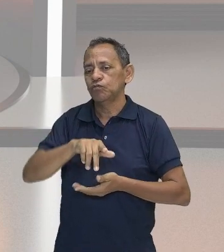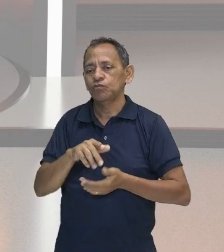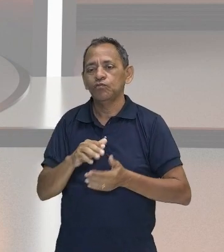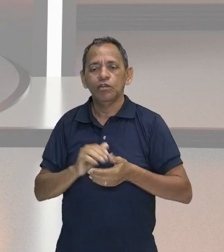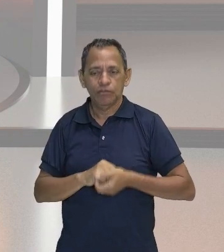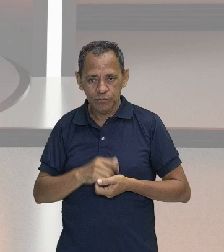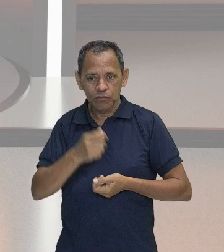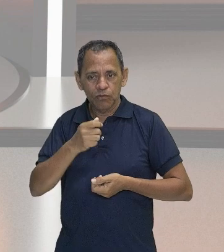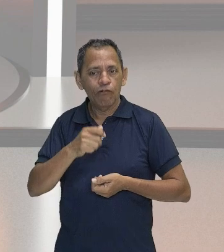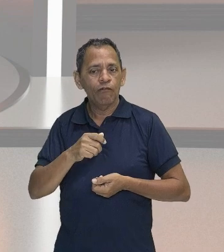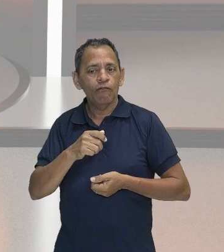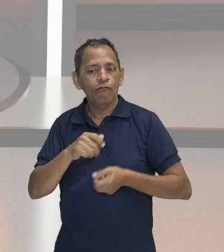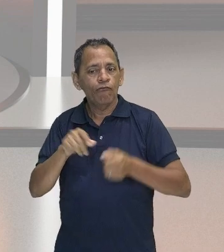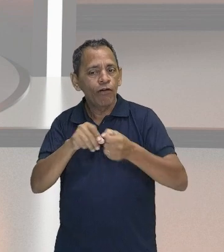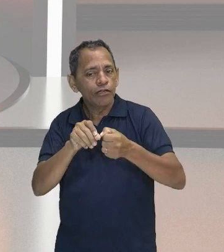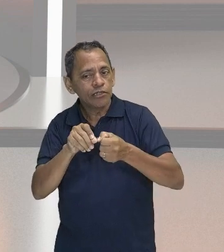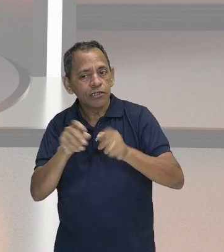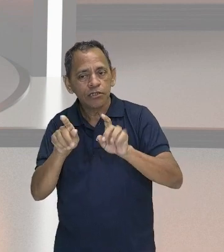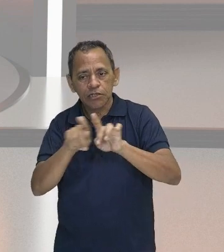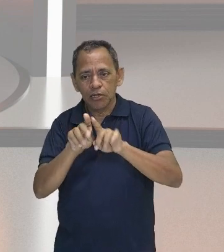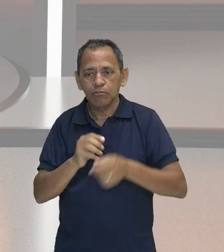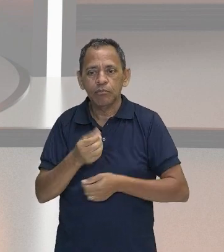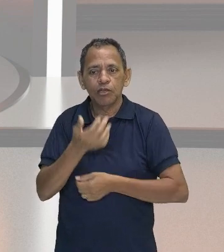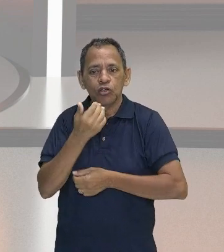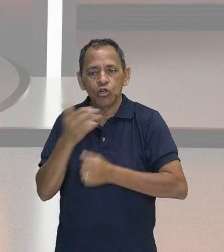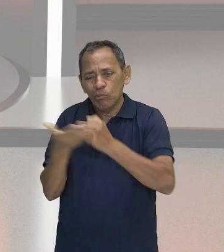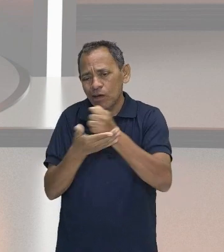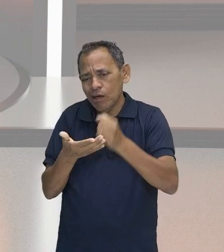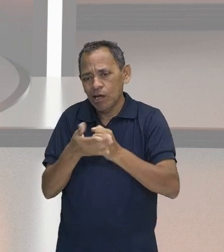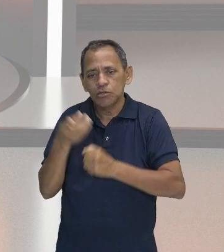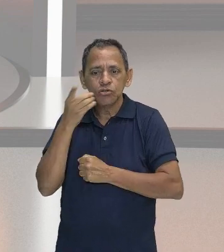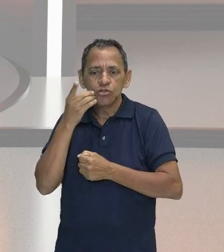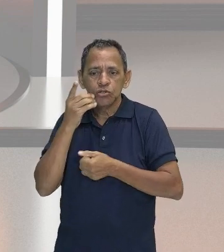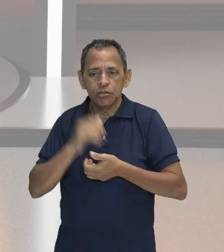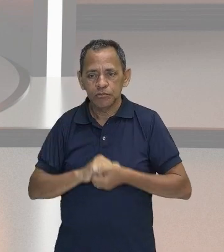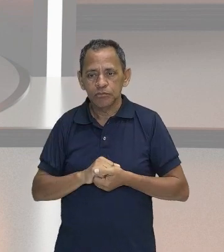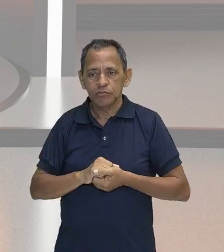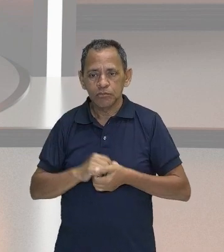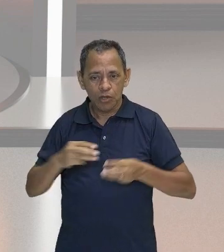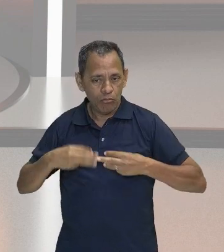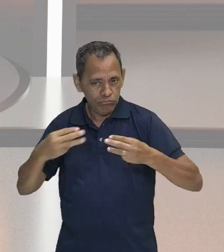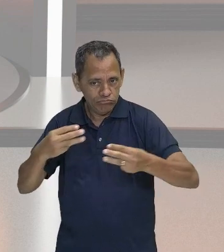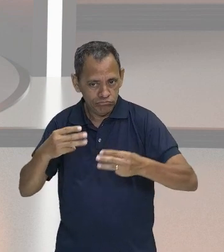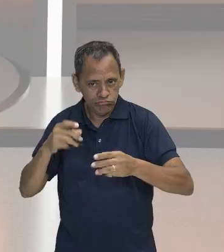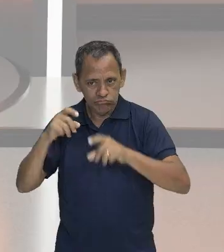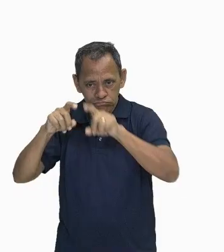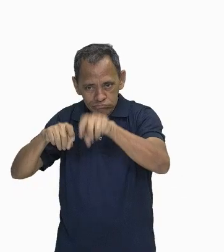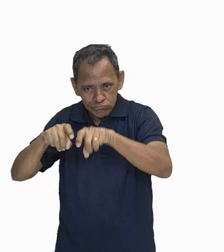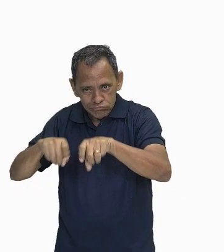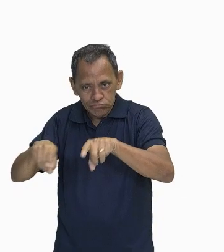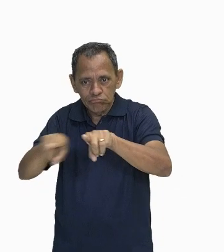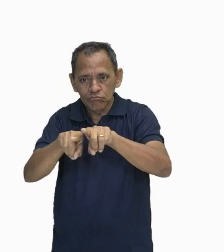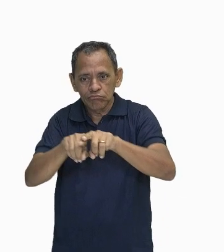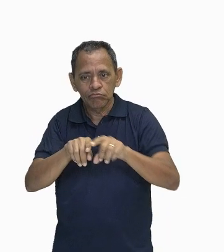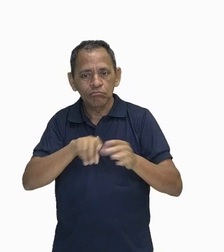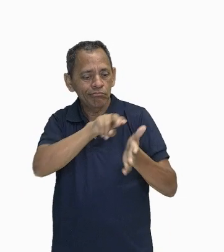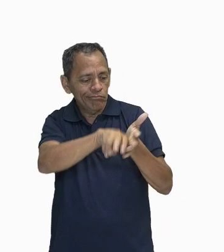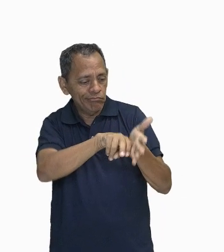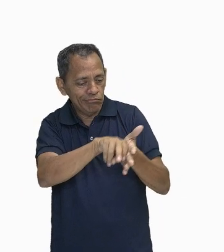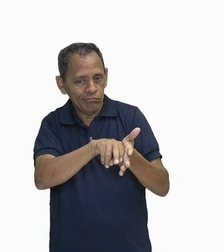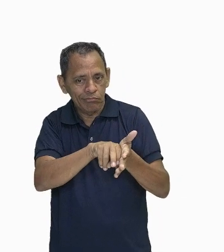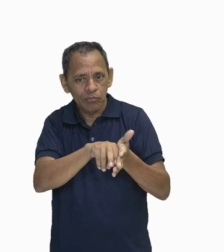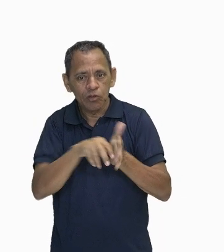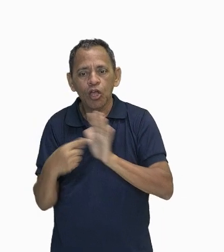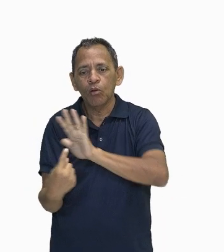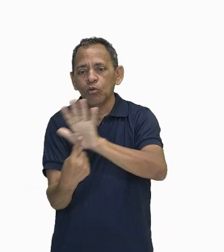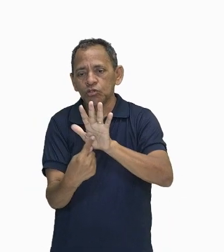refeições básicas durante o dia, certo? E aí nós temos o Ministério da Agricultura e Pecuária, ela vai definir